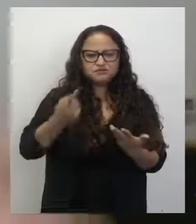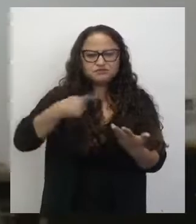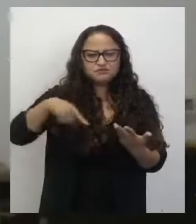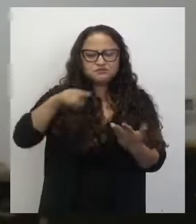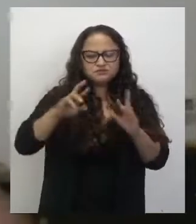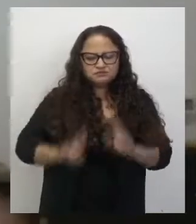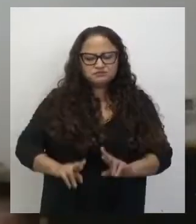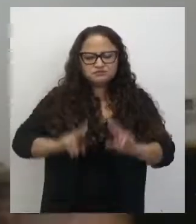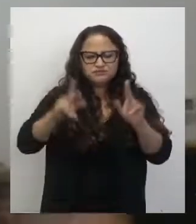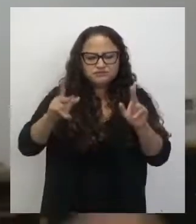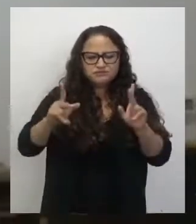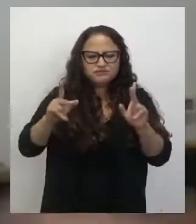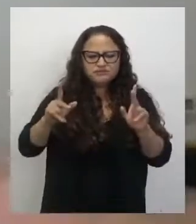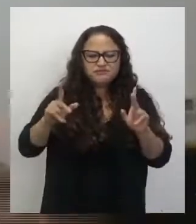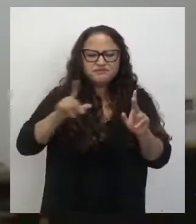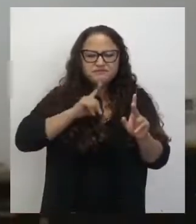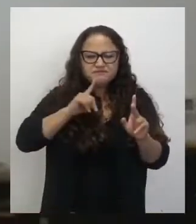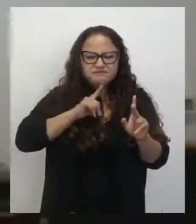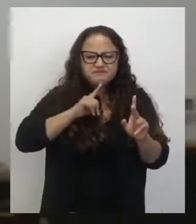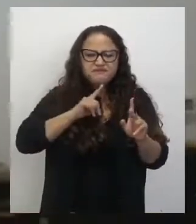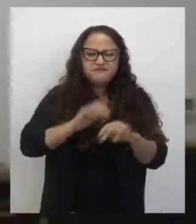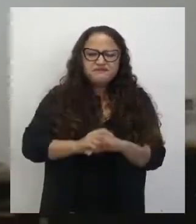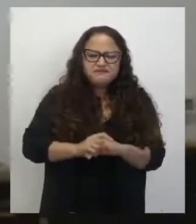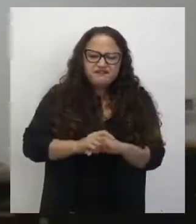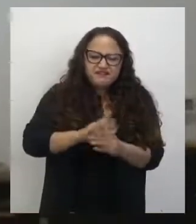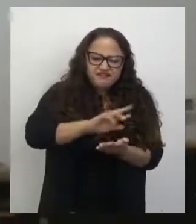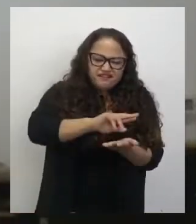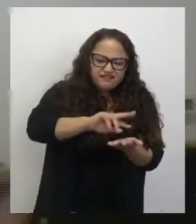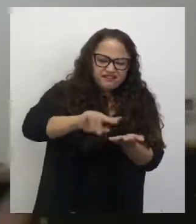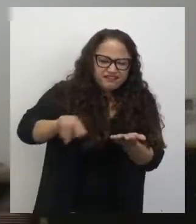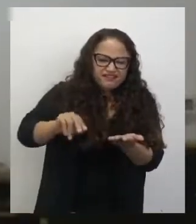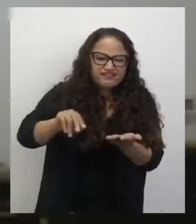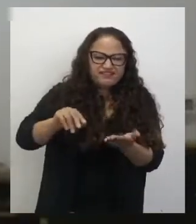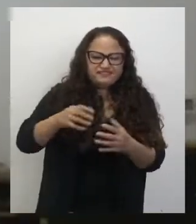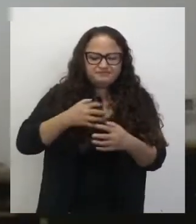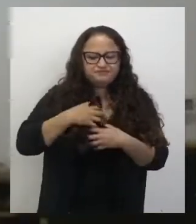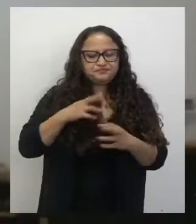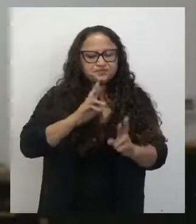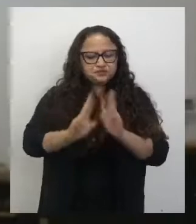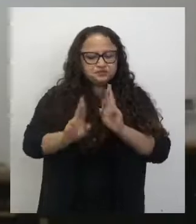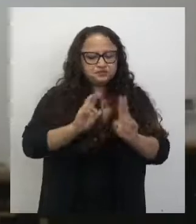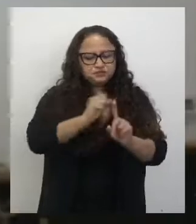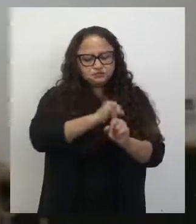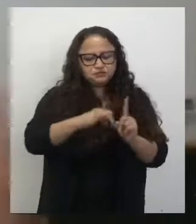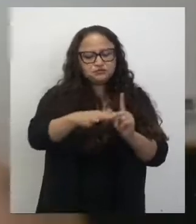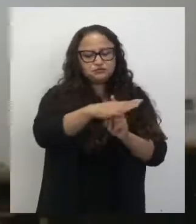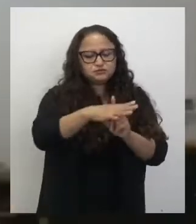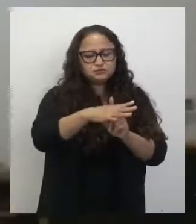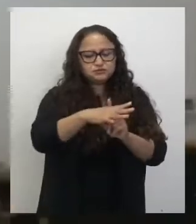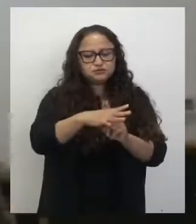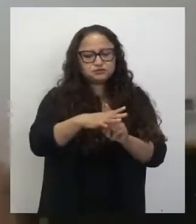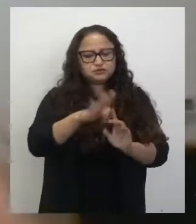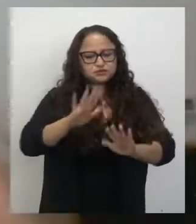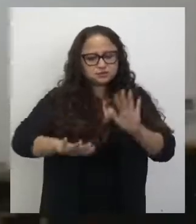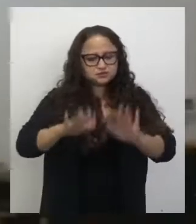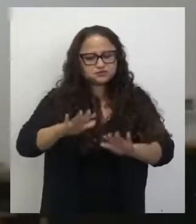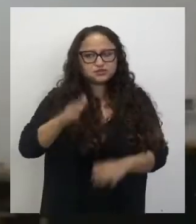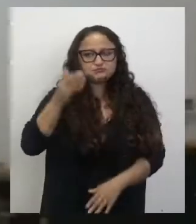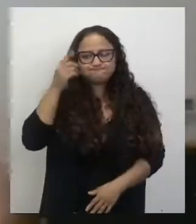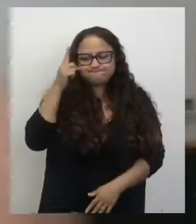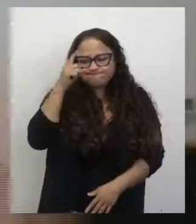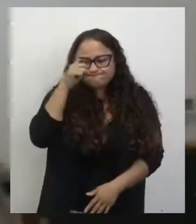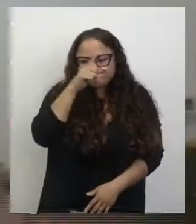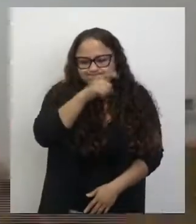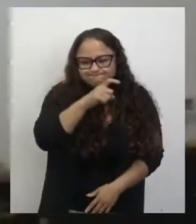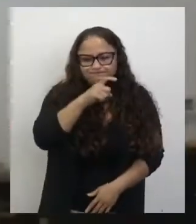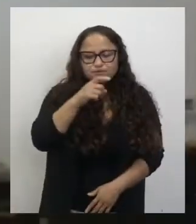de diferença, tal, isso tudo vai ocasionando, né, numa relação social que às vezes dificulta o nosso entendimento e a